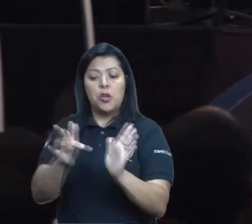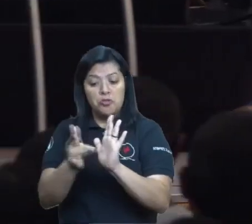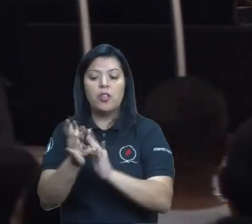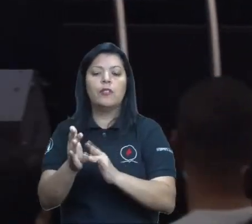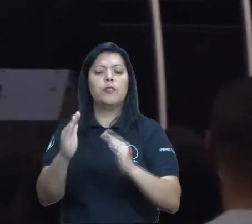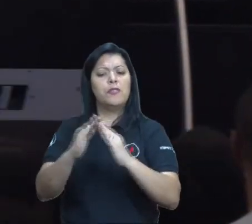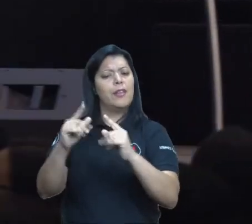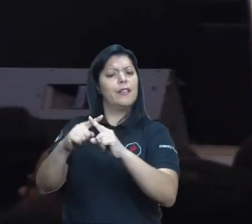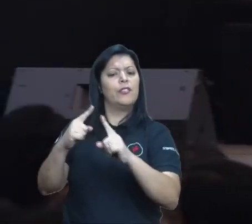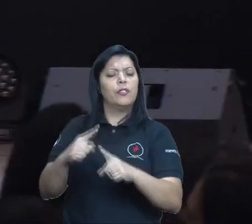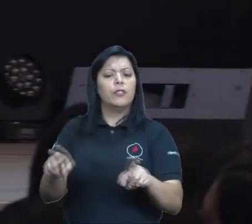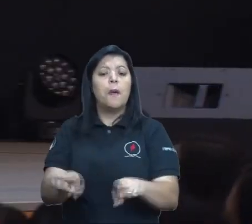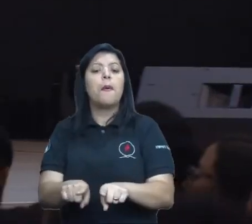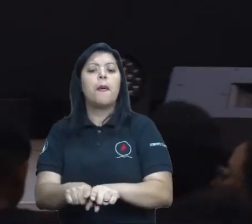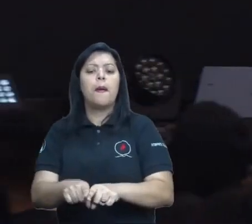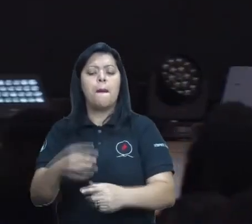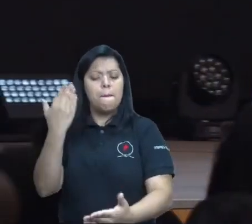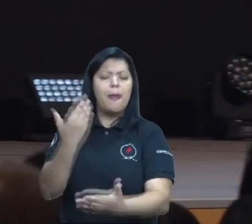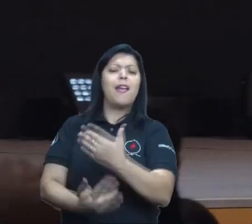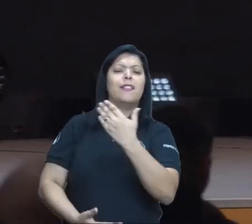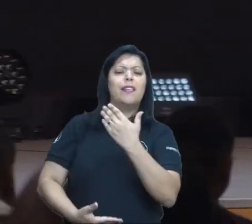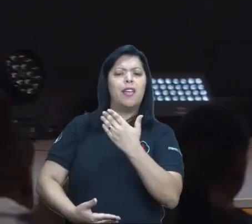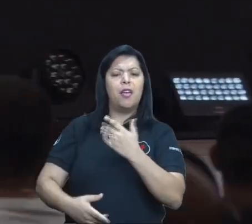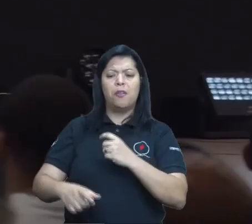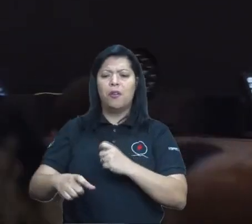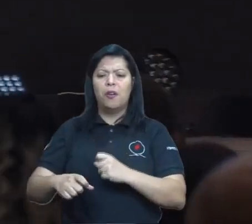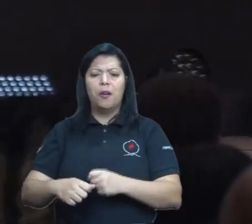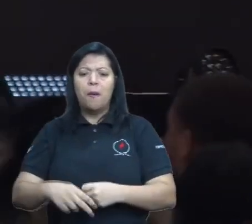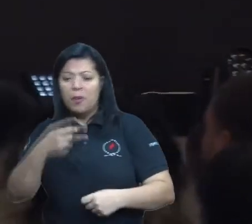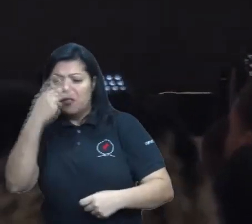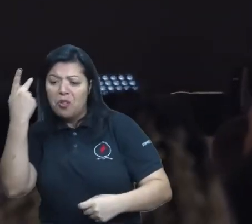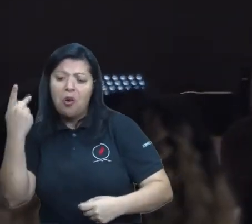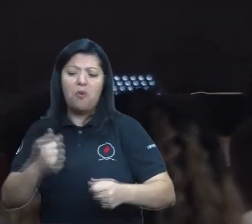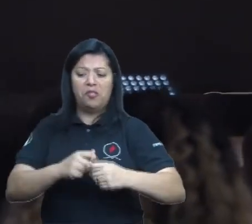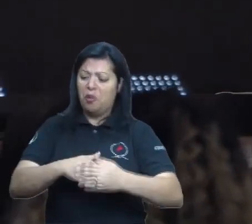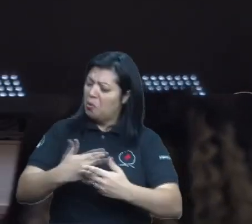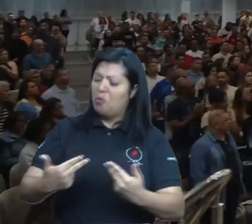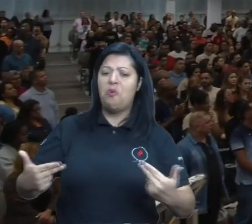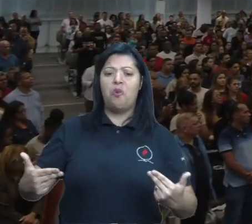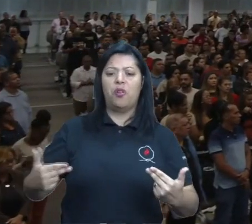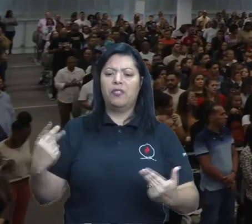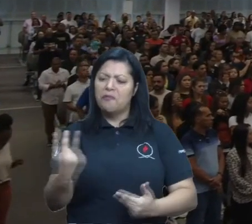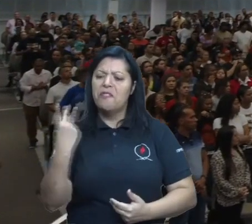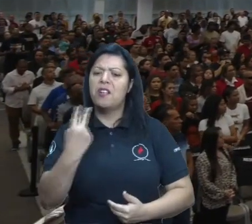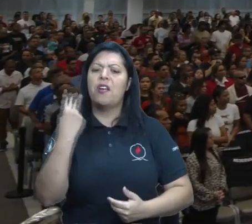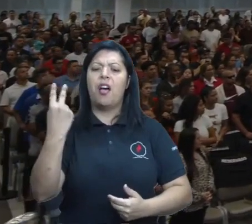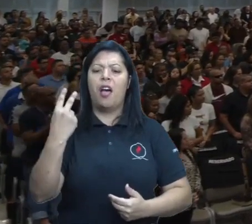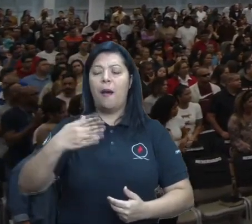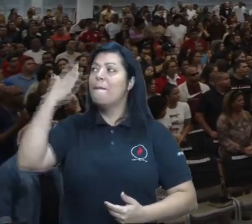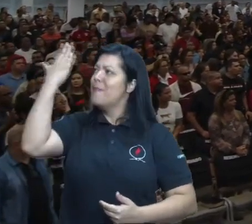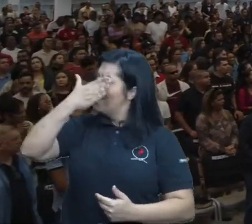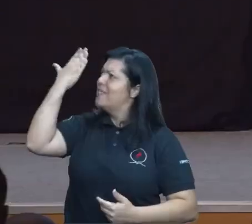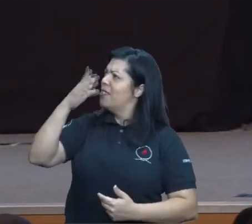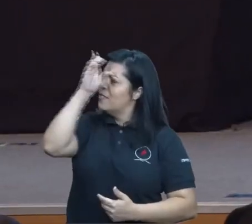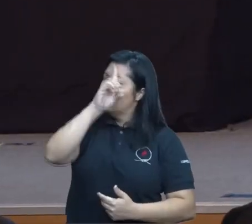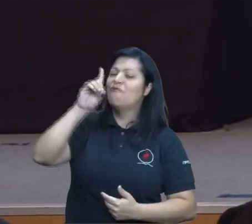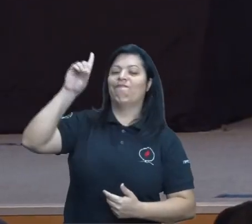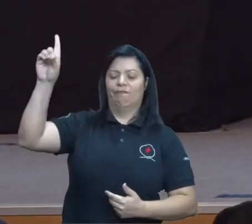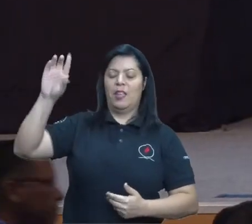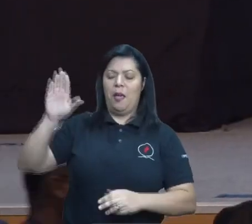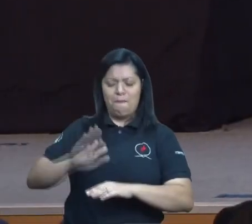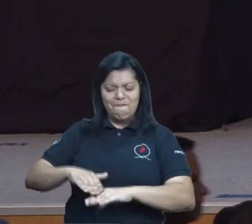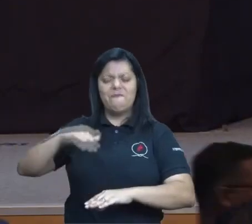você que perdeu coisas valiosas na sua vida sendo que a mais valiosa de todas foi a presença de Deus